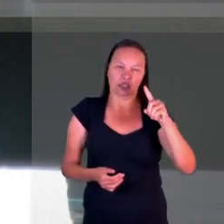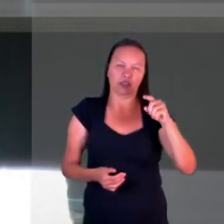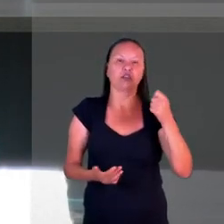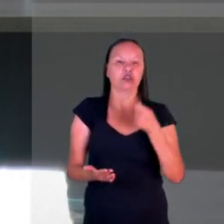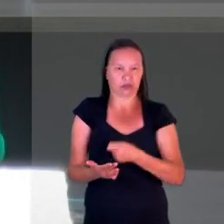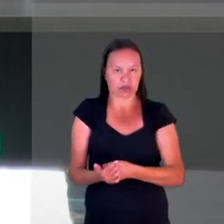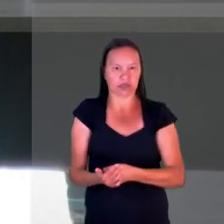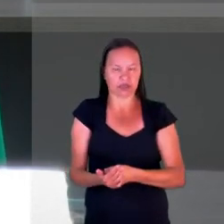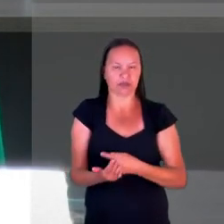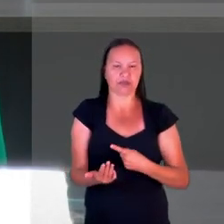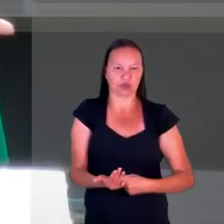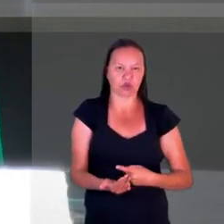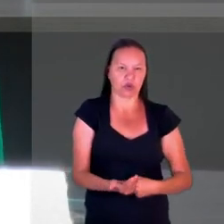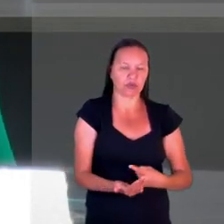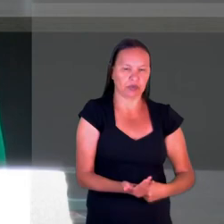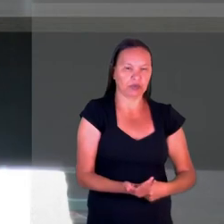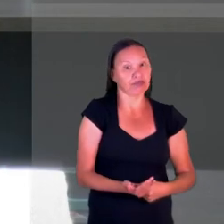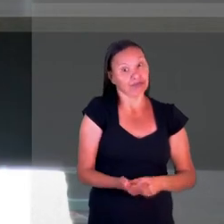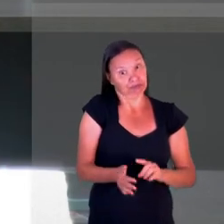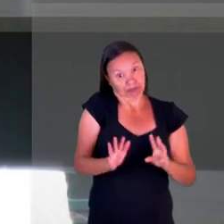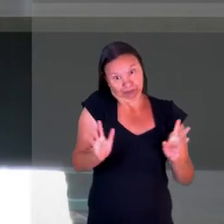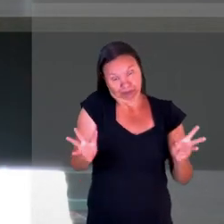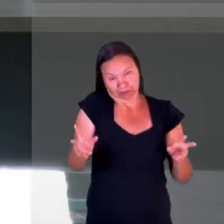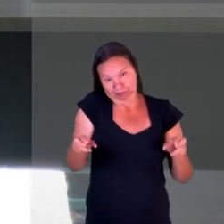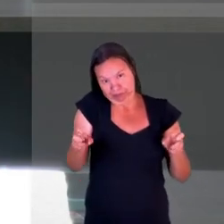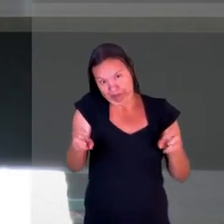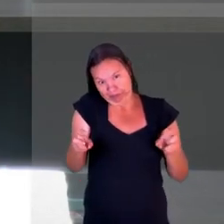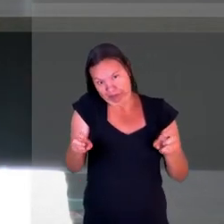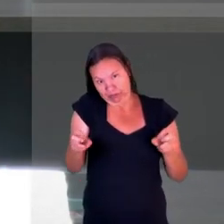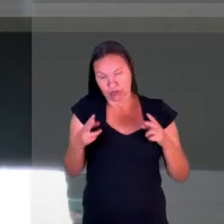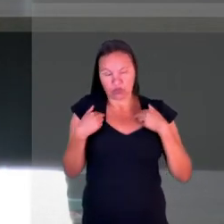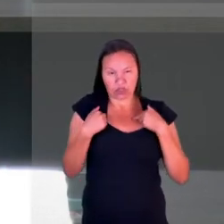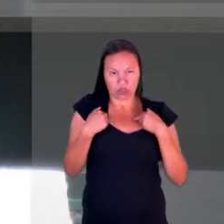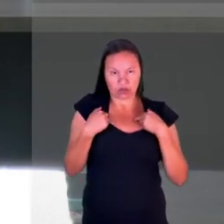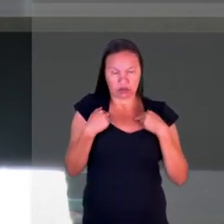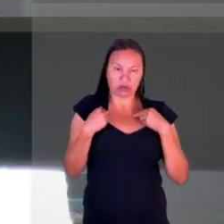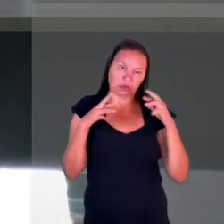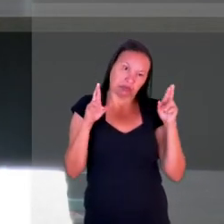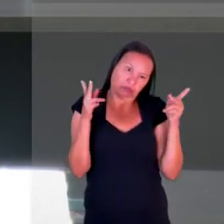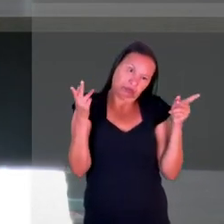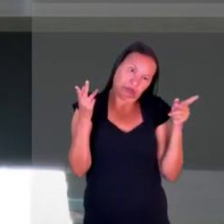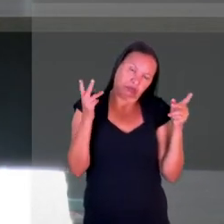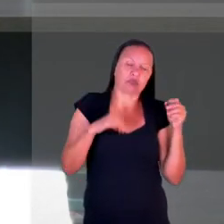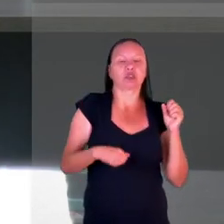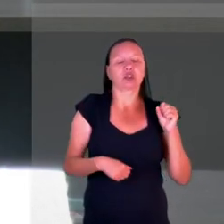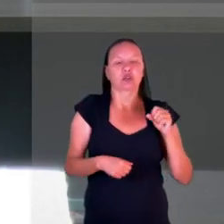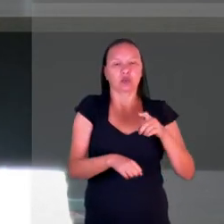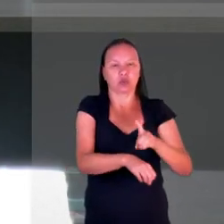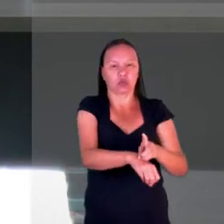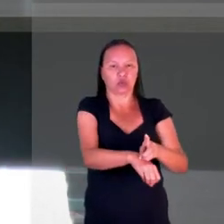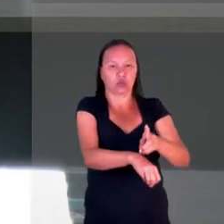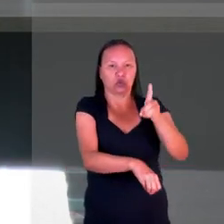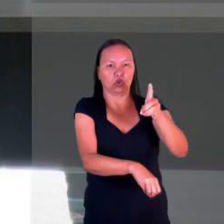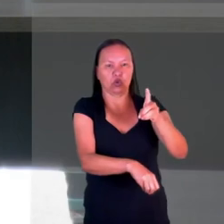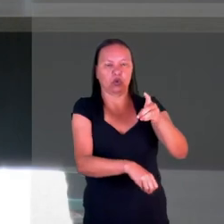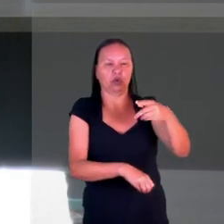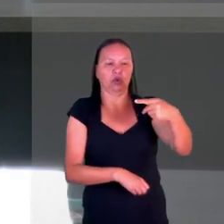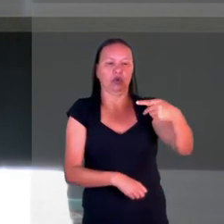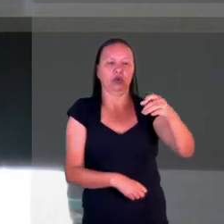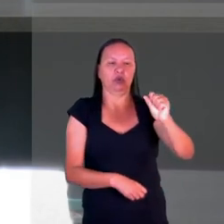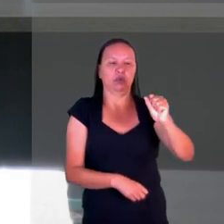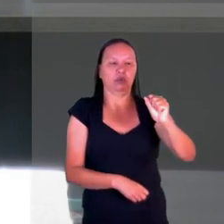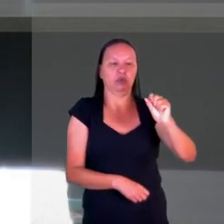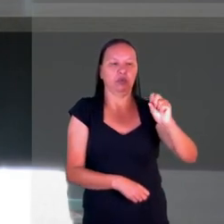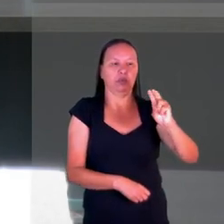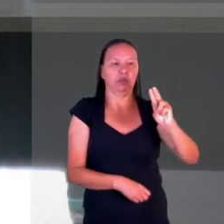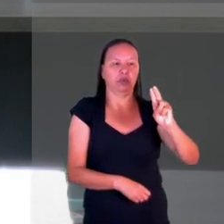Afonso é o meu parecer sobre isso agora Paulo Dr Paulo Leivas Dr Paulo Leivas